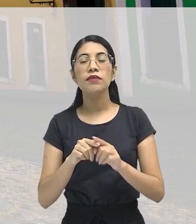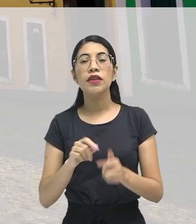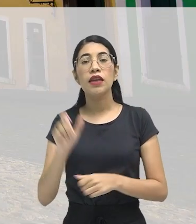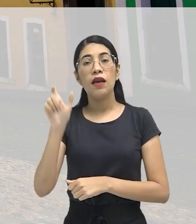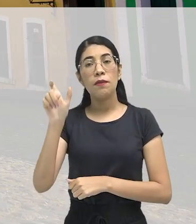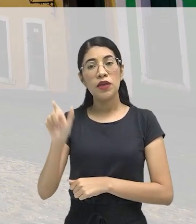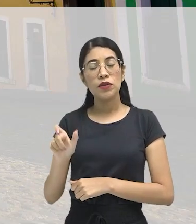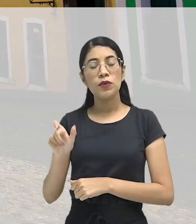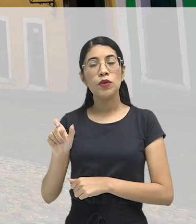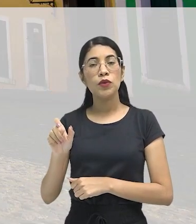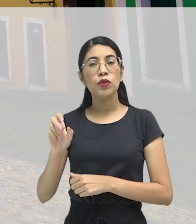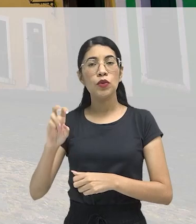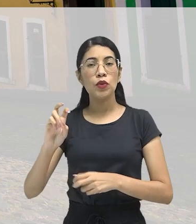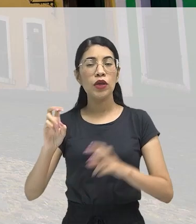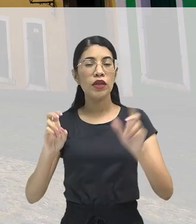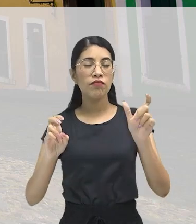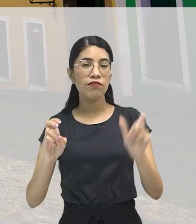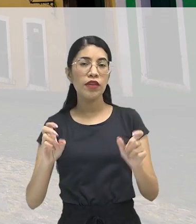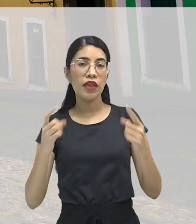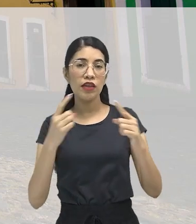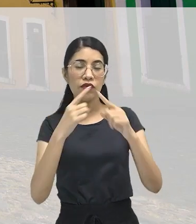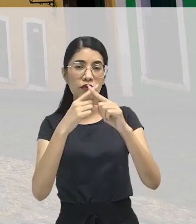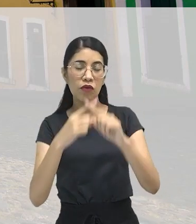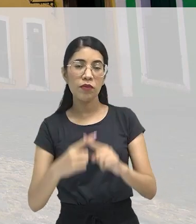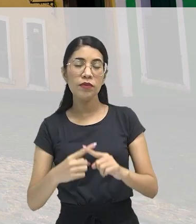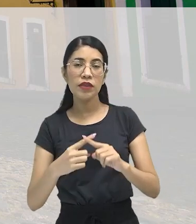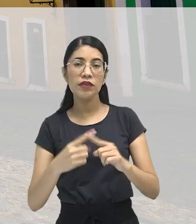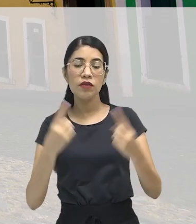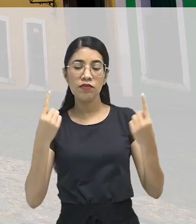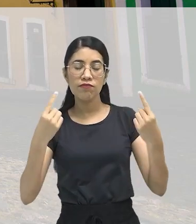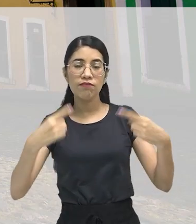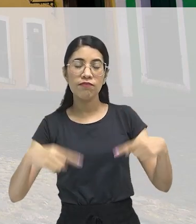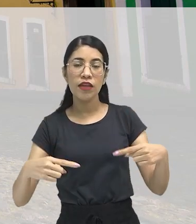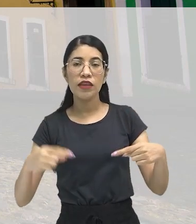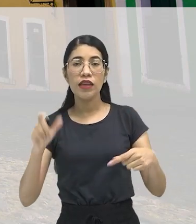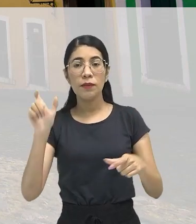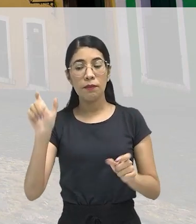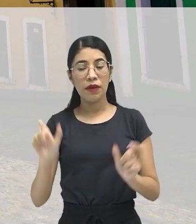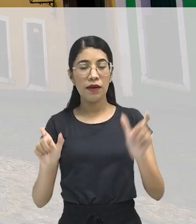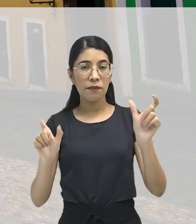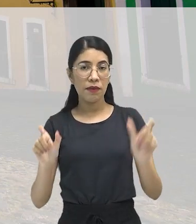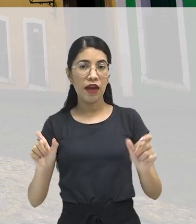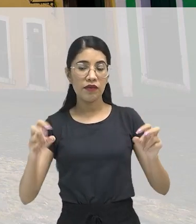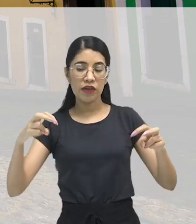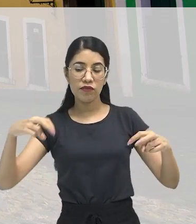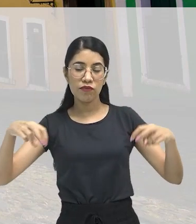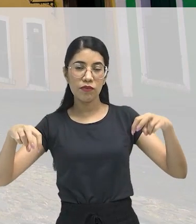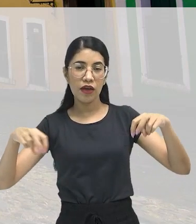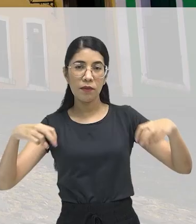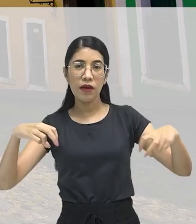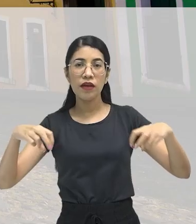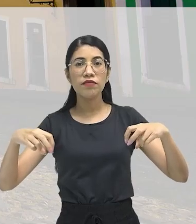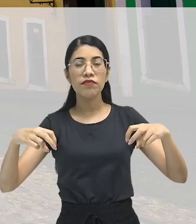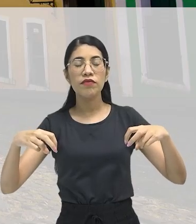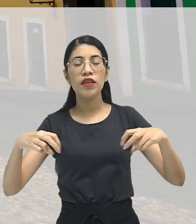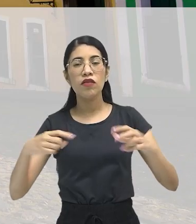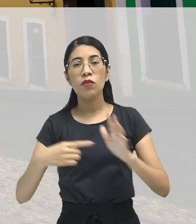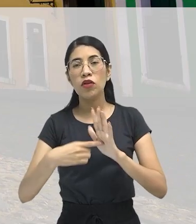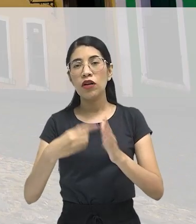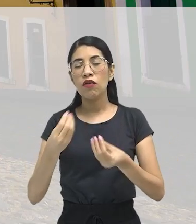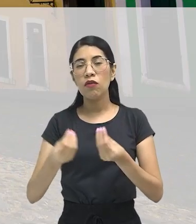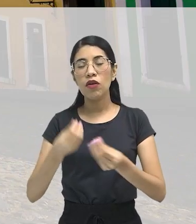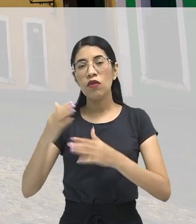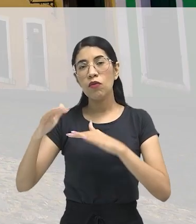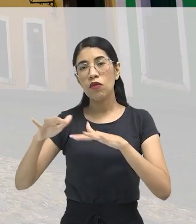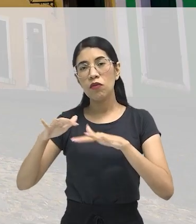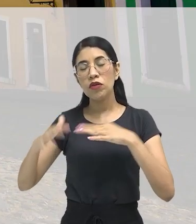do jogador e do seu oponente. A gente tem ali 2 pessoas que estão mostrando a sua desenvoltura